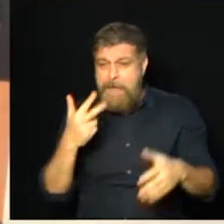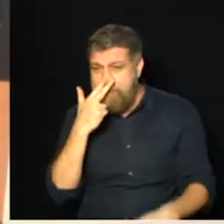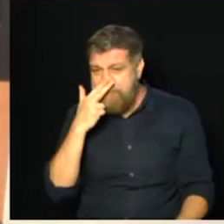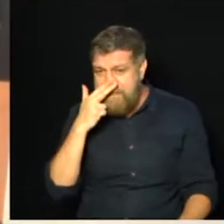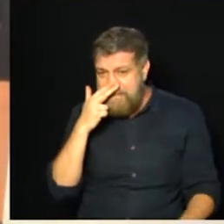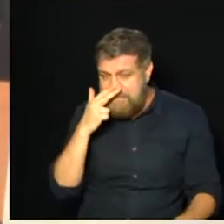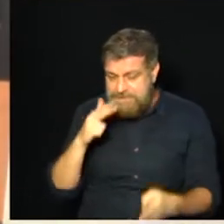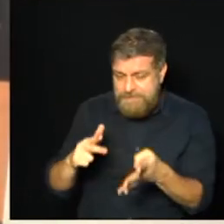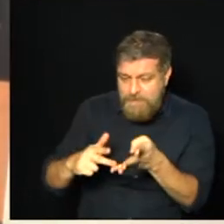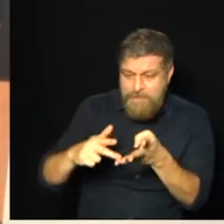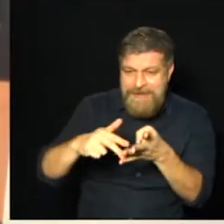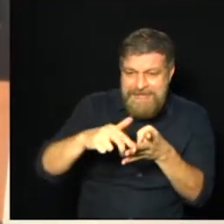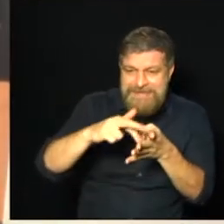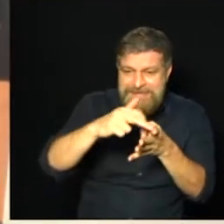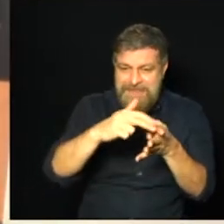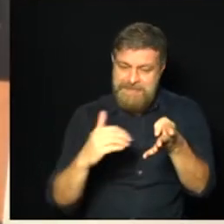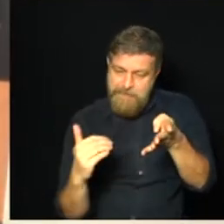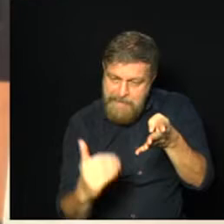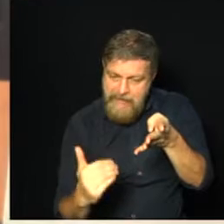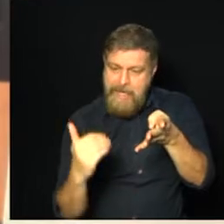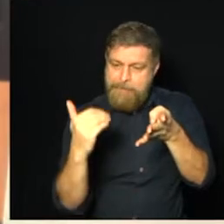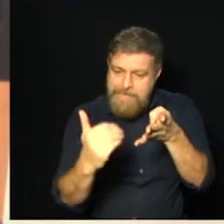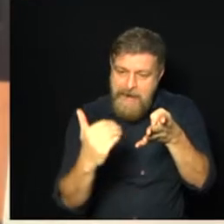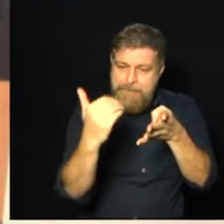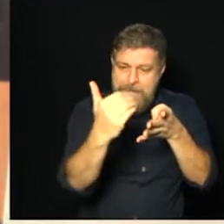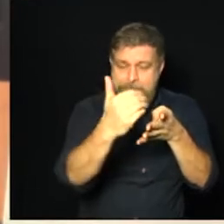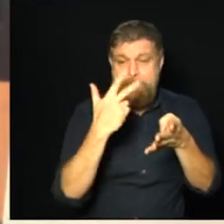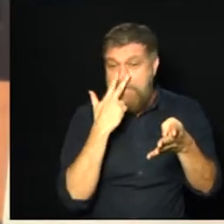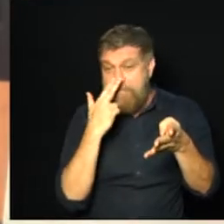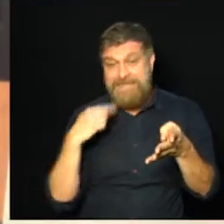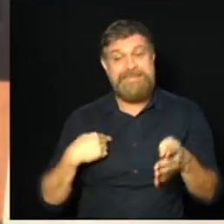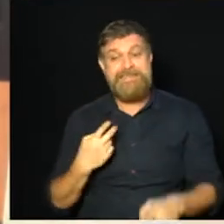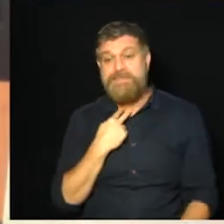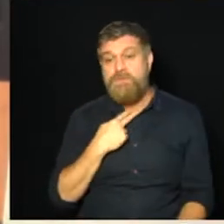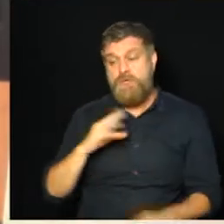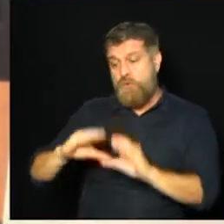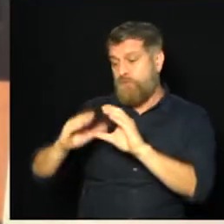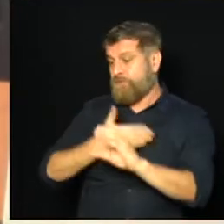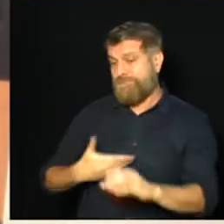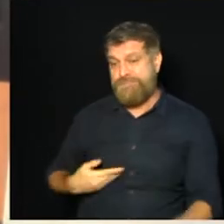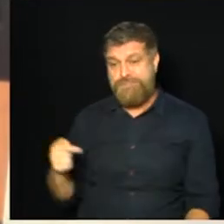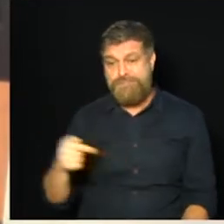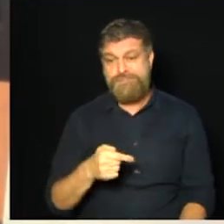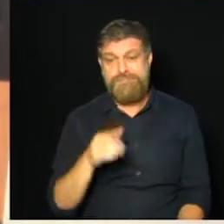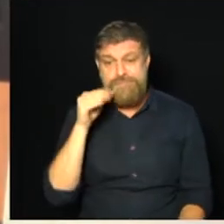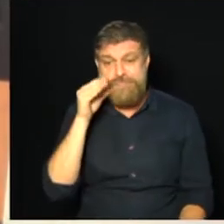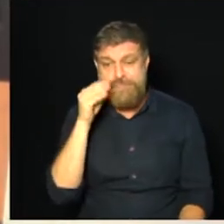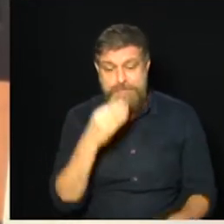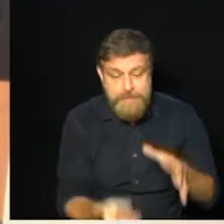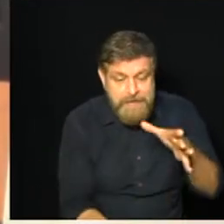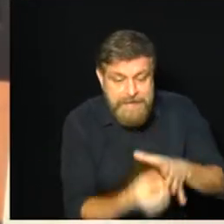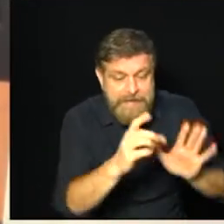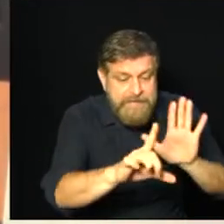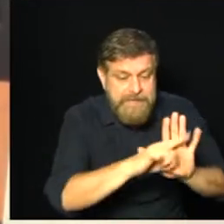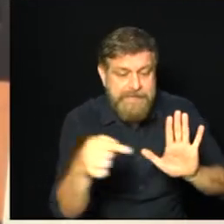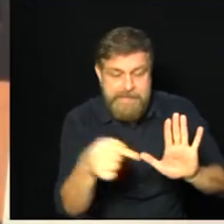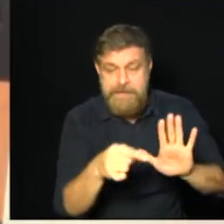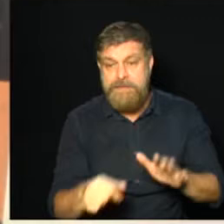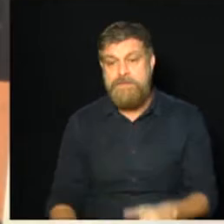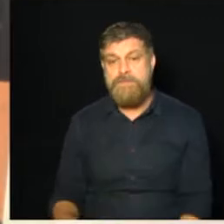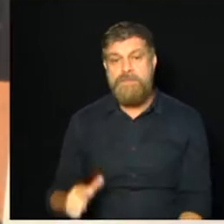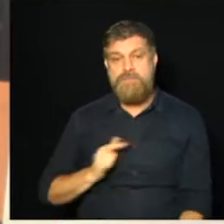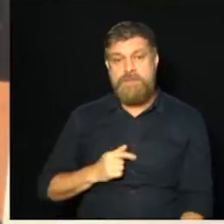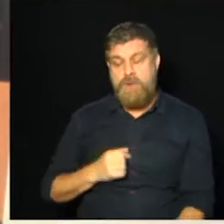cada degrau, as alternativas que eu tenho. Eu não tenho como fazer o concurso enquanto eu não tenho o cargo criado por lei. Então, o que a gente vai fazer?